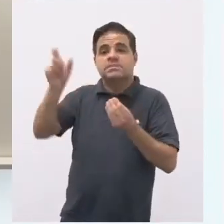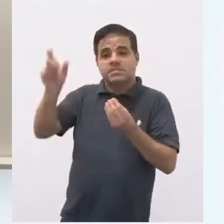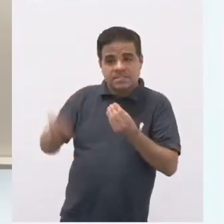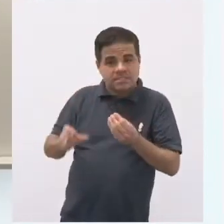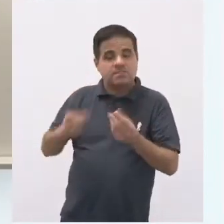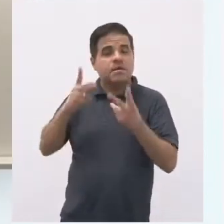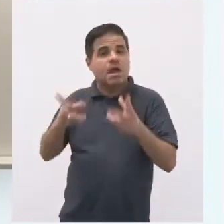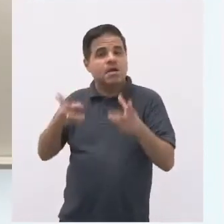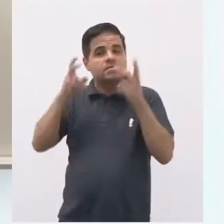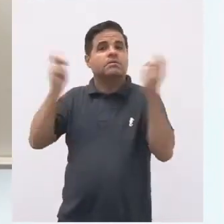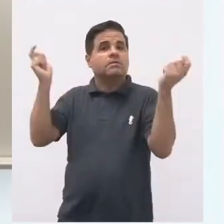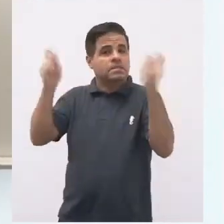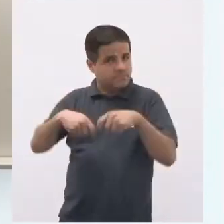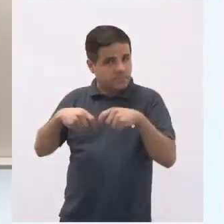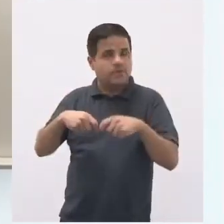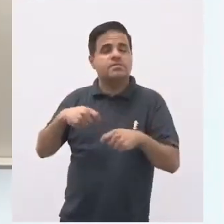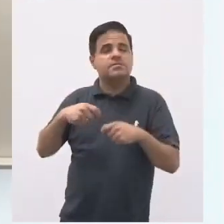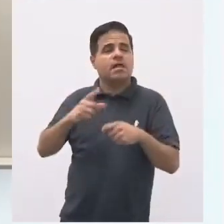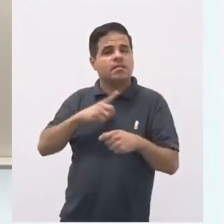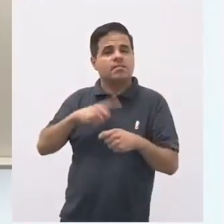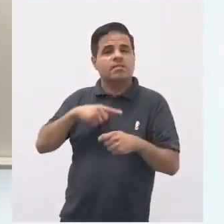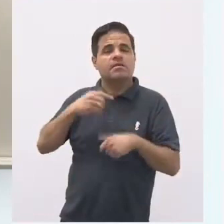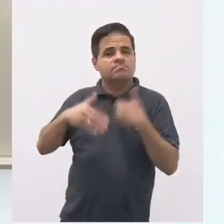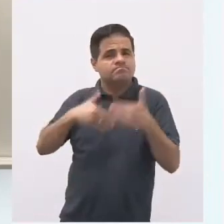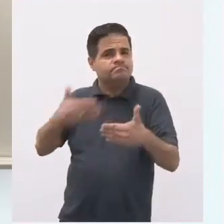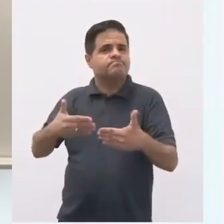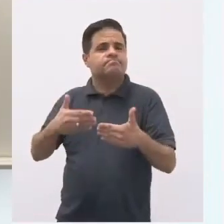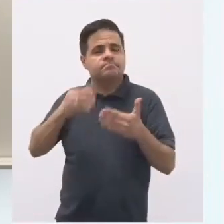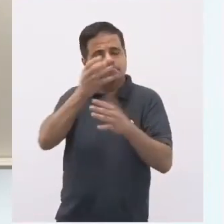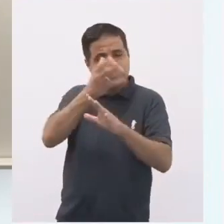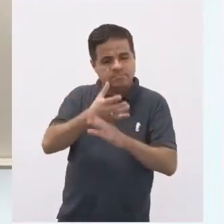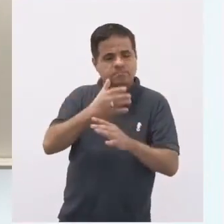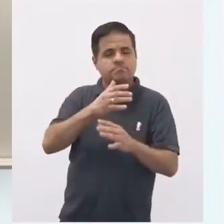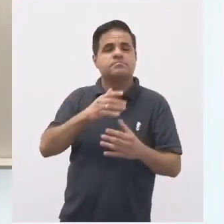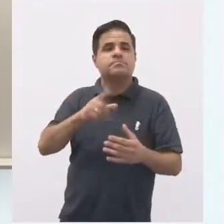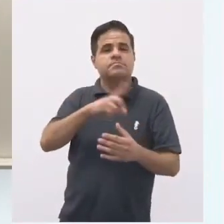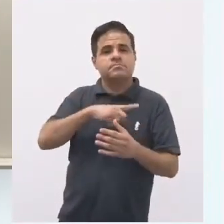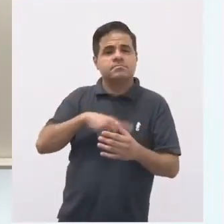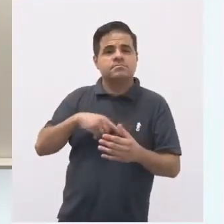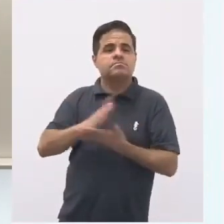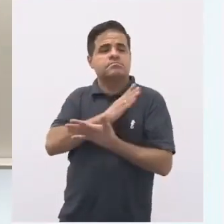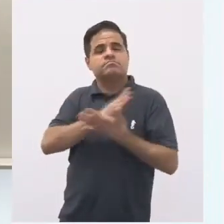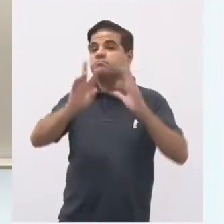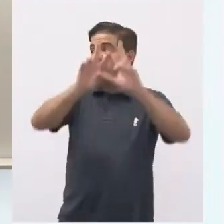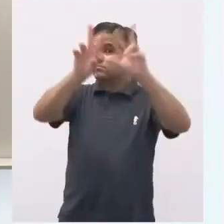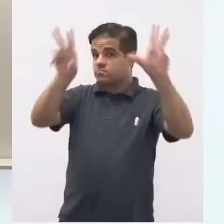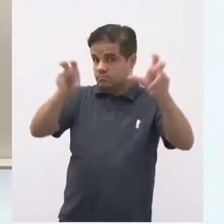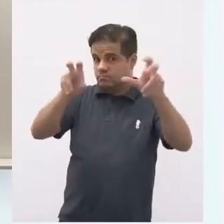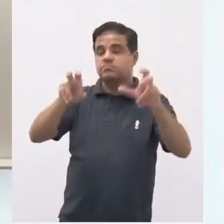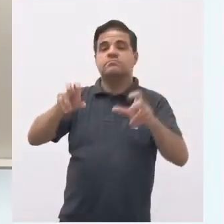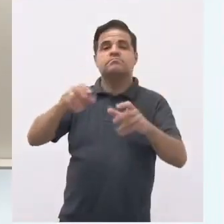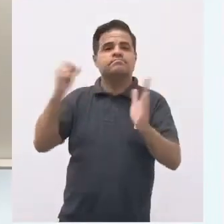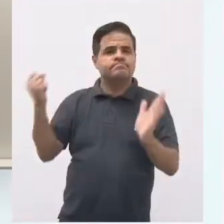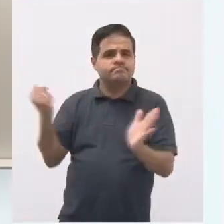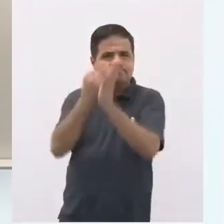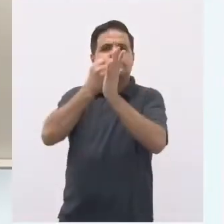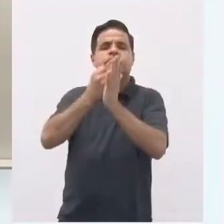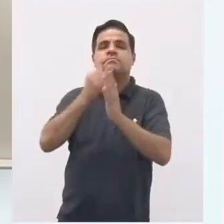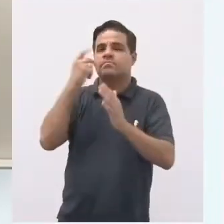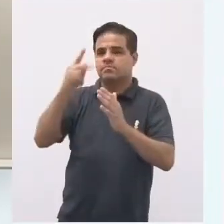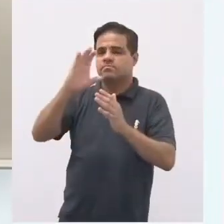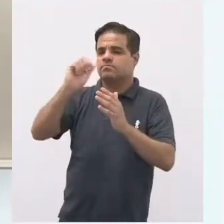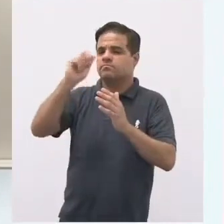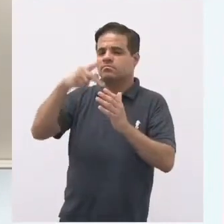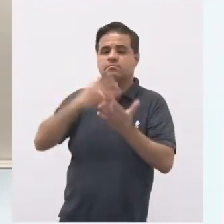essa concepção possa ter ancoragem no currículo, tem algumas questões que estão muito demarcadas no seu